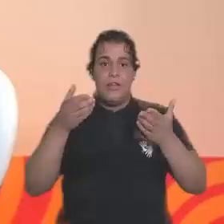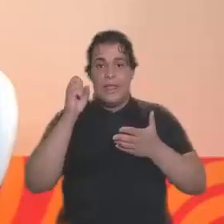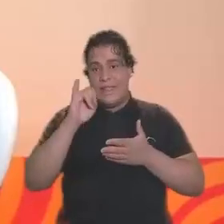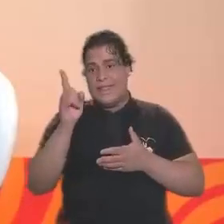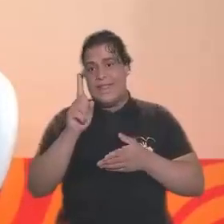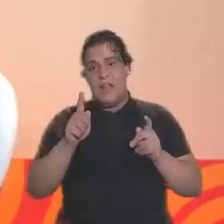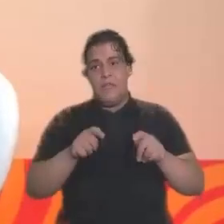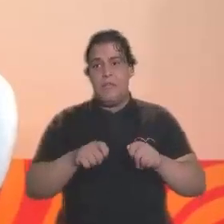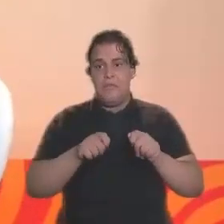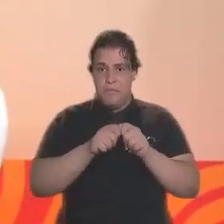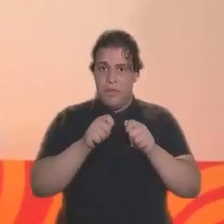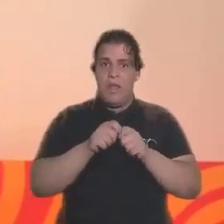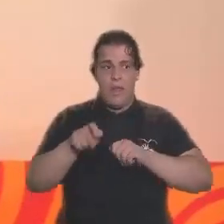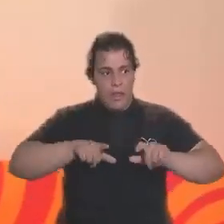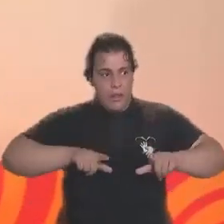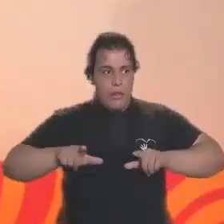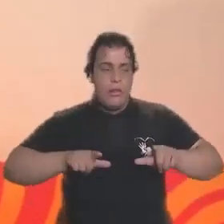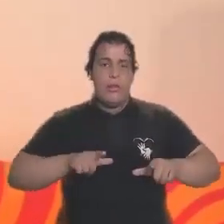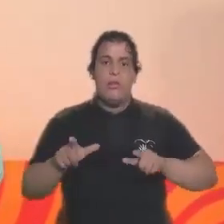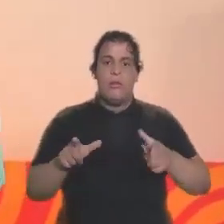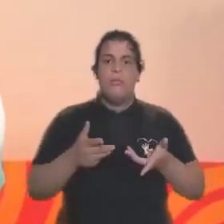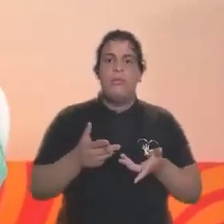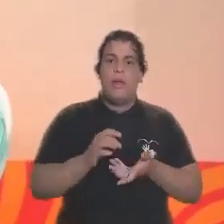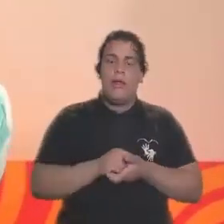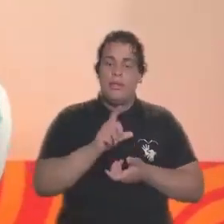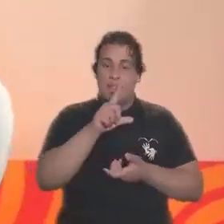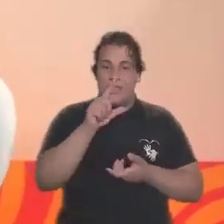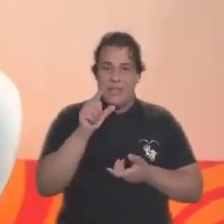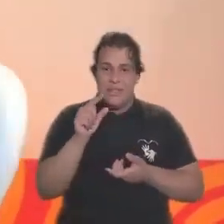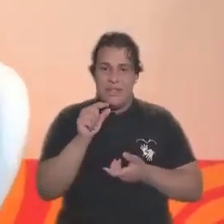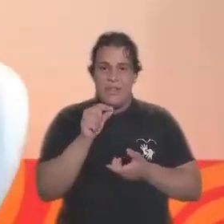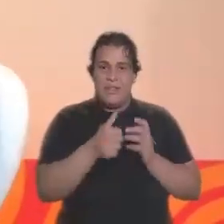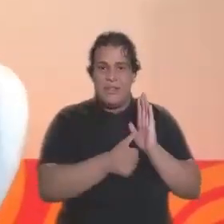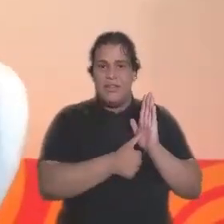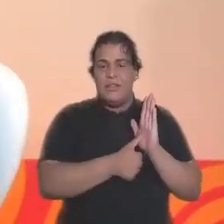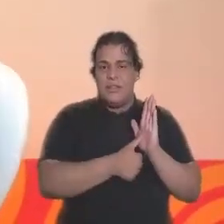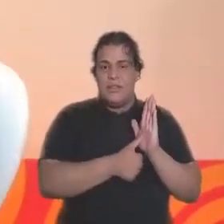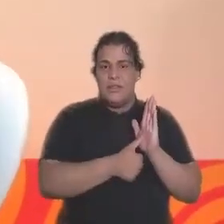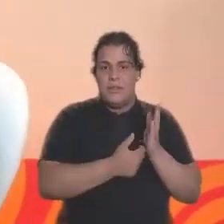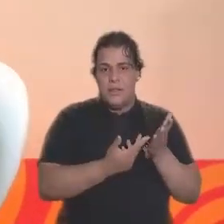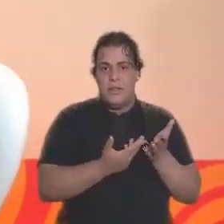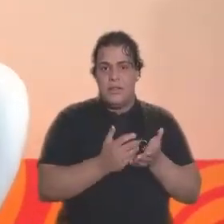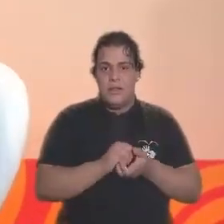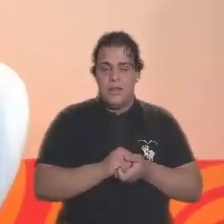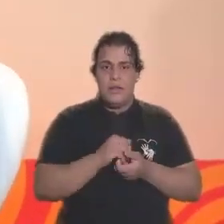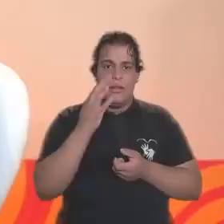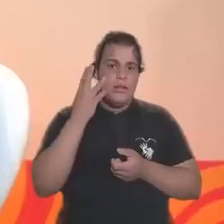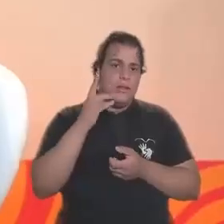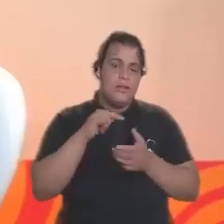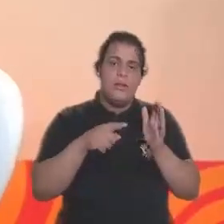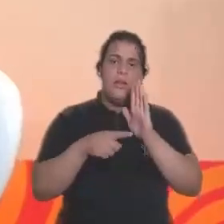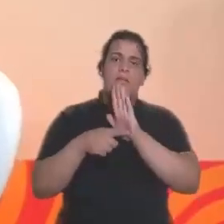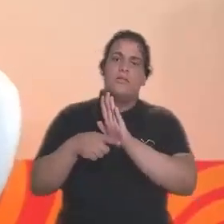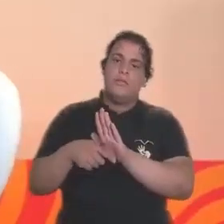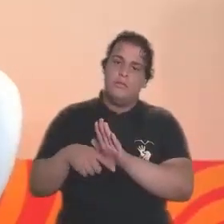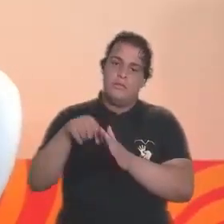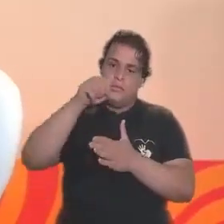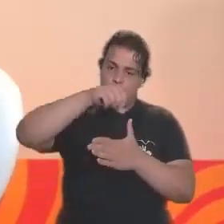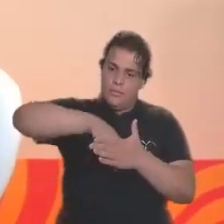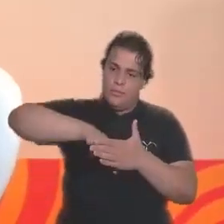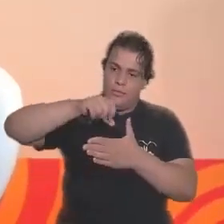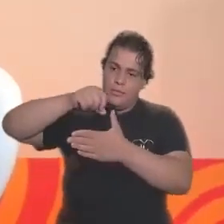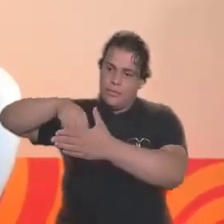contrário, a gente não sair um pouquinho desse digital, de pôr a mão na massa mesmo, que as crianças ajudam no plantio, é